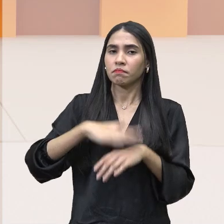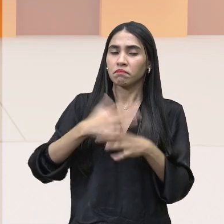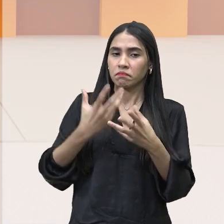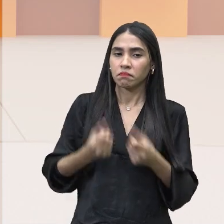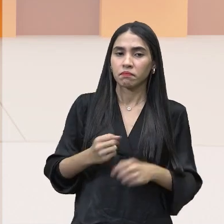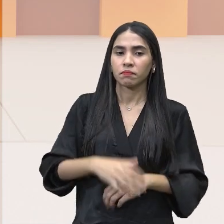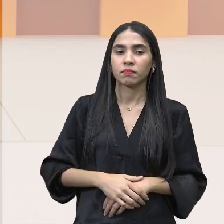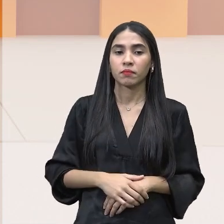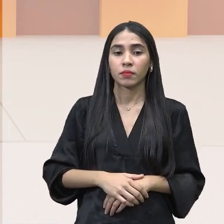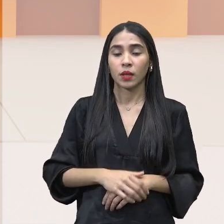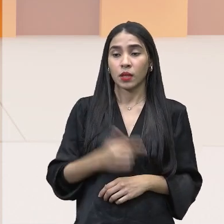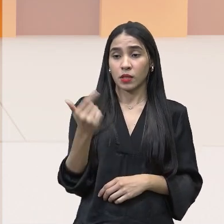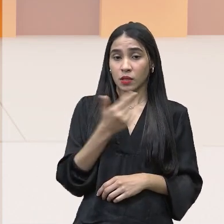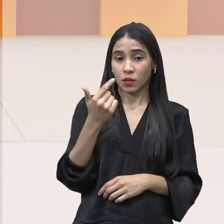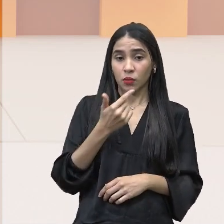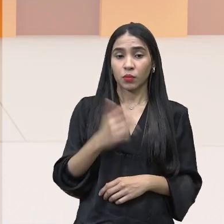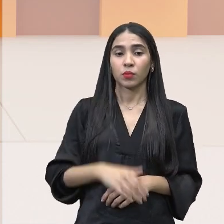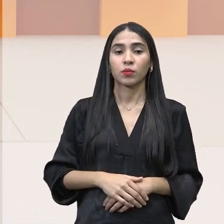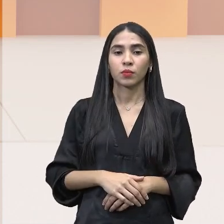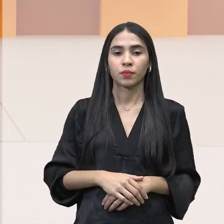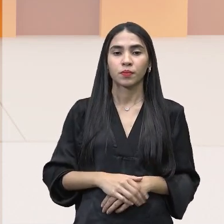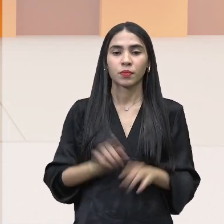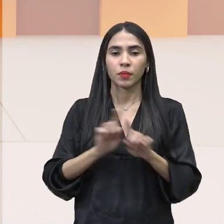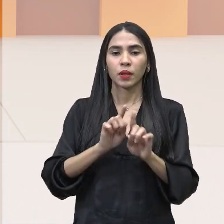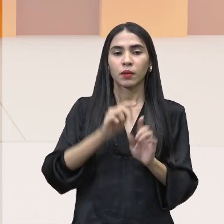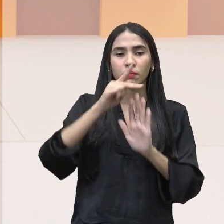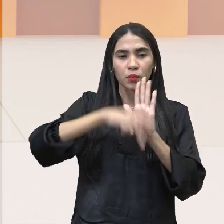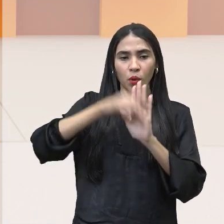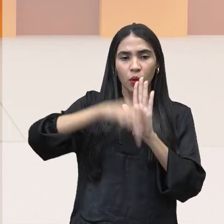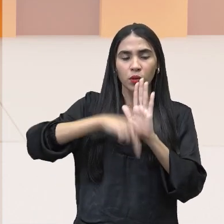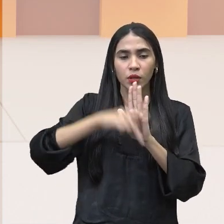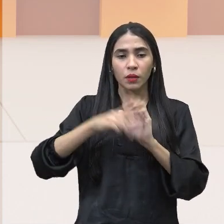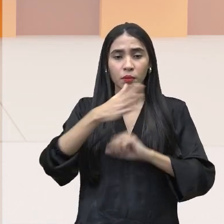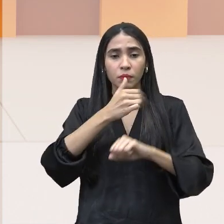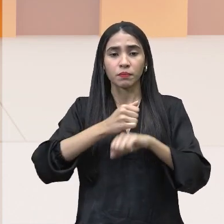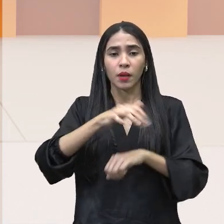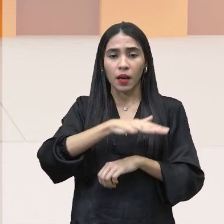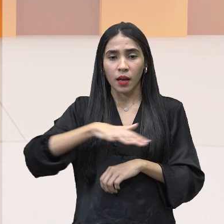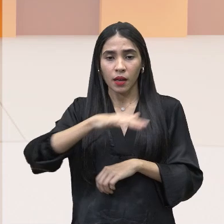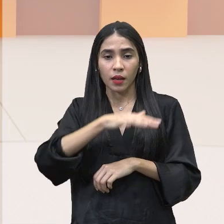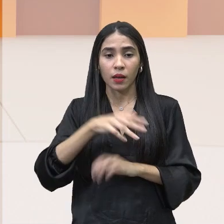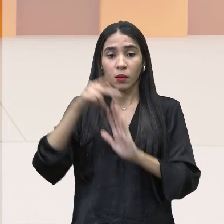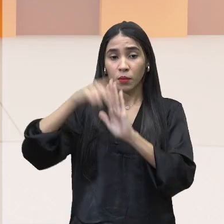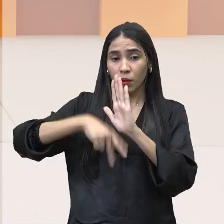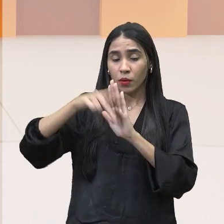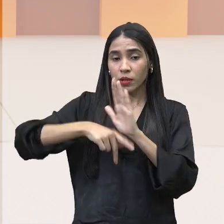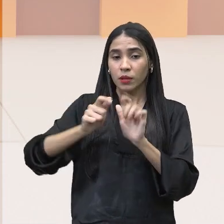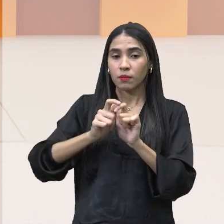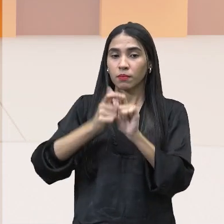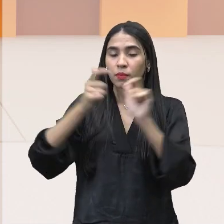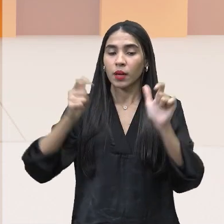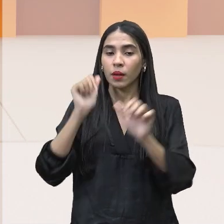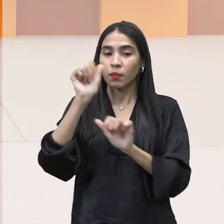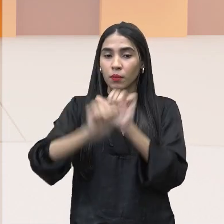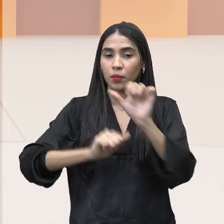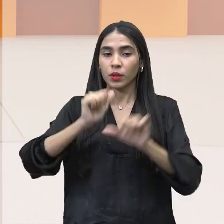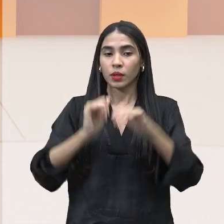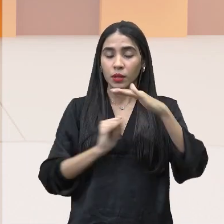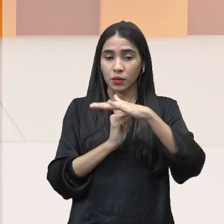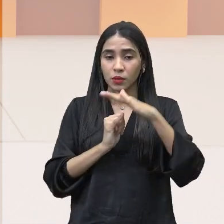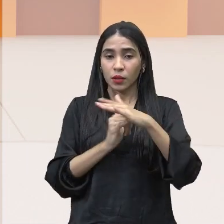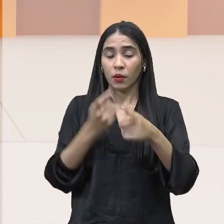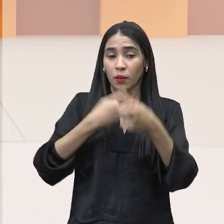Segundo, subordinação dos projetos de colonização regional ao projeto mais amplo de